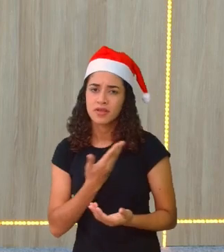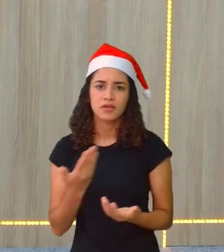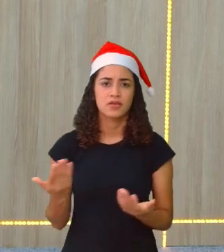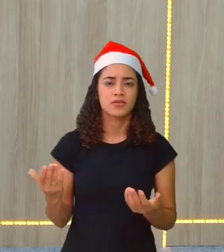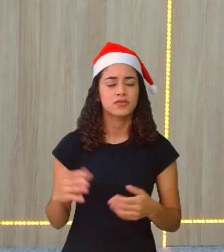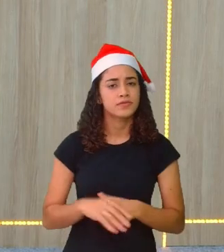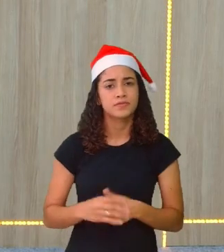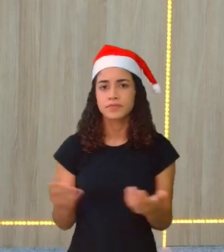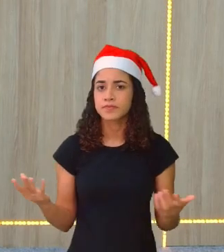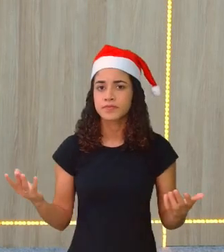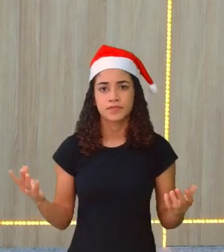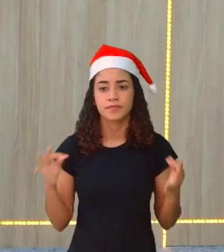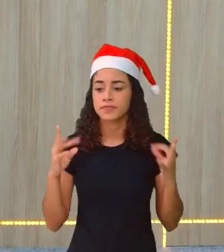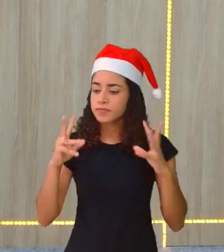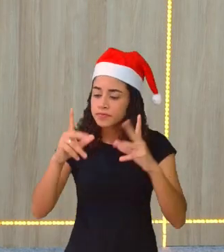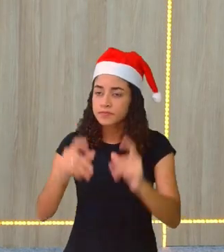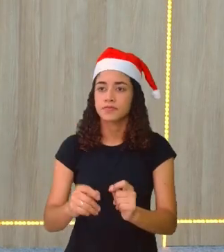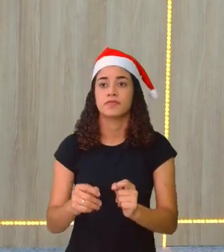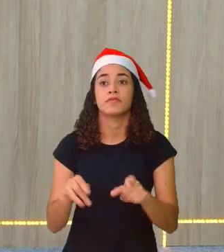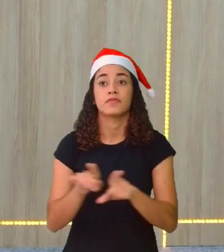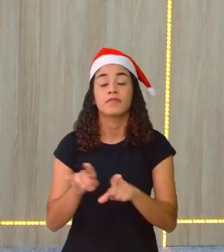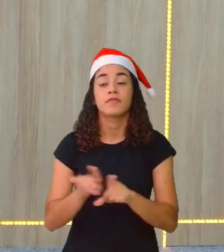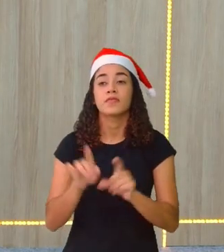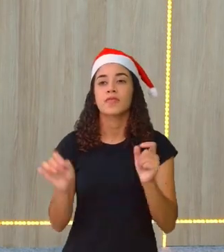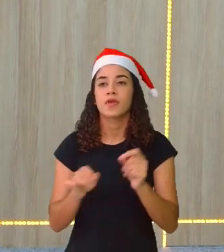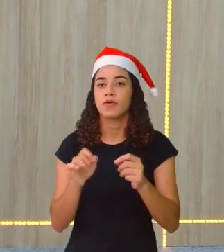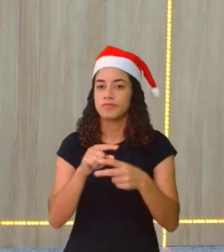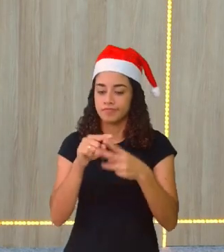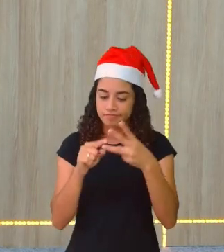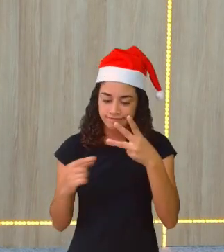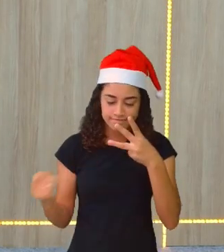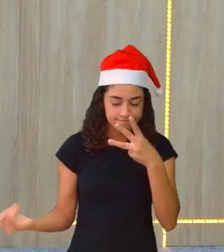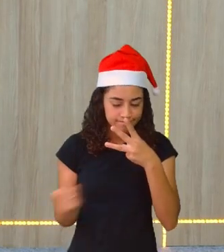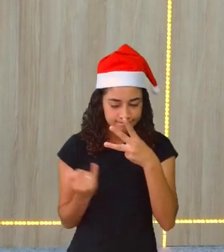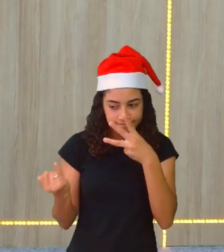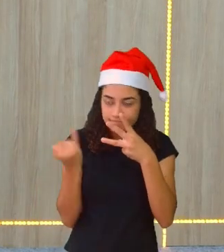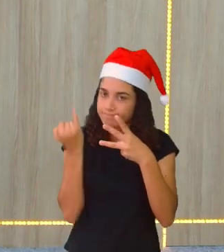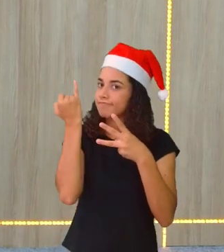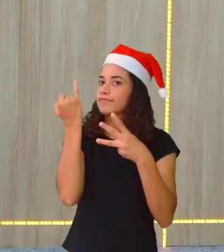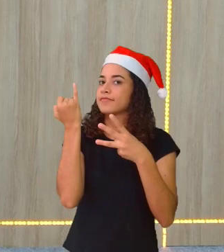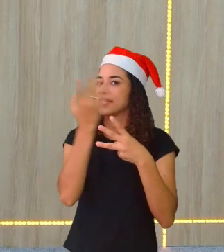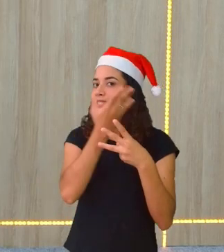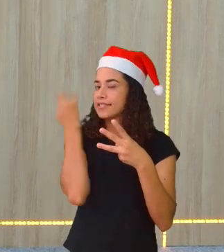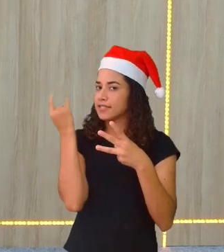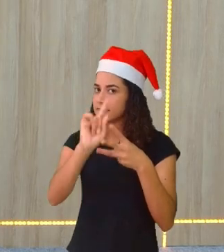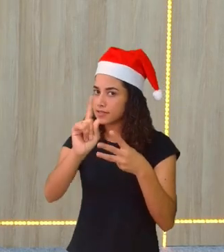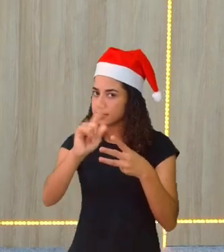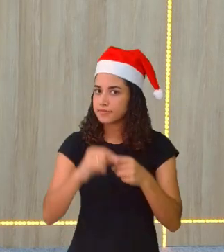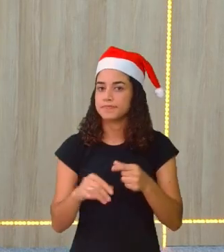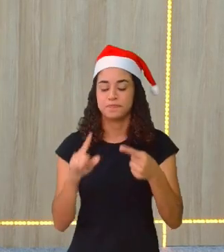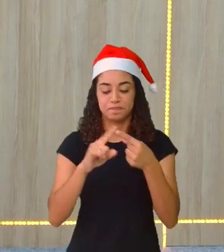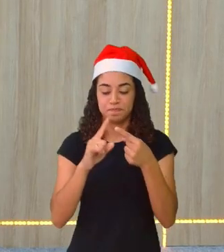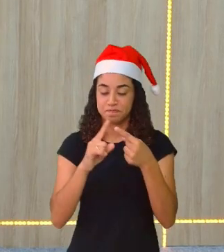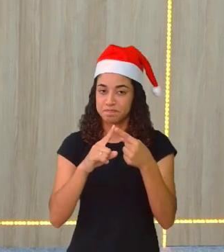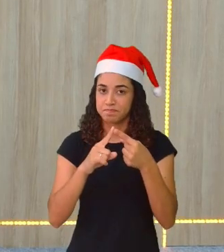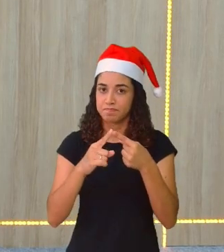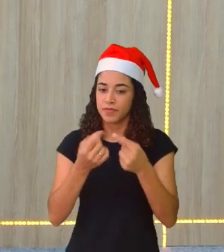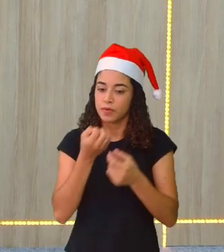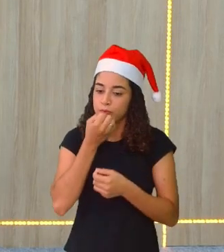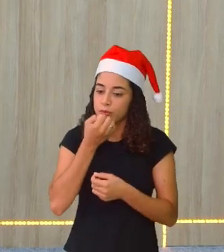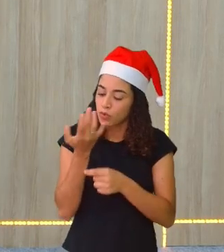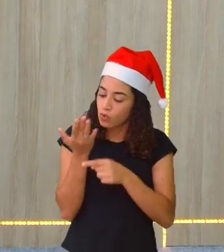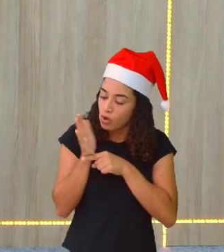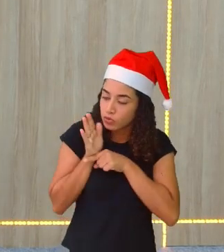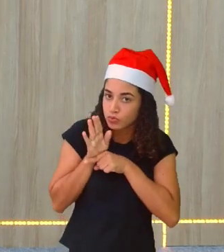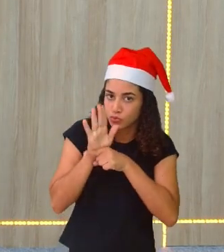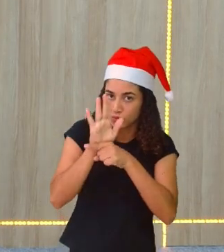amigas, e exercitar esses 3 passinhos aqui, certo? Tentar colocar a